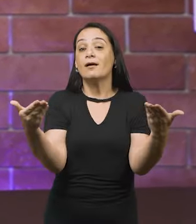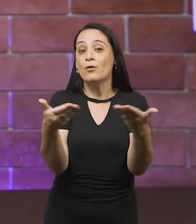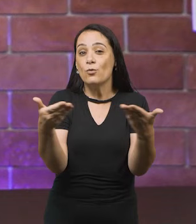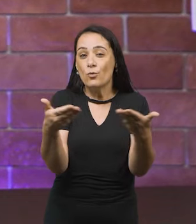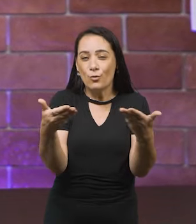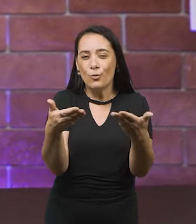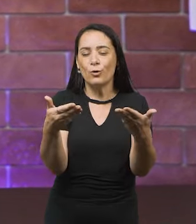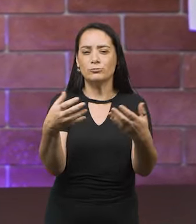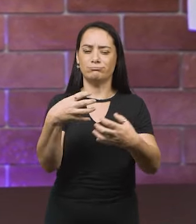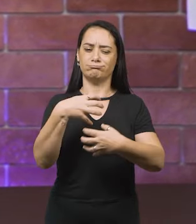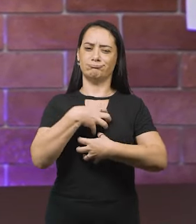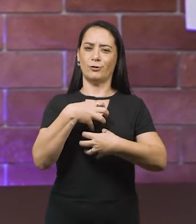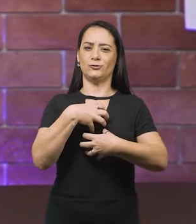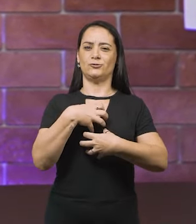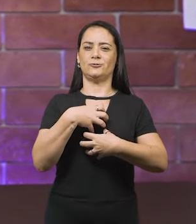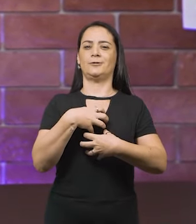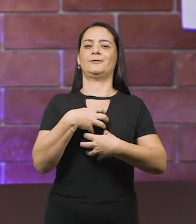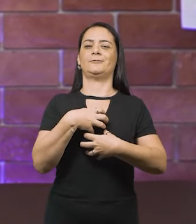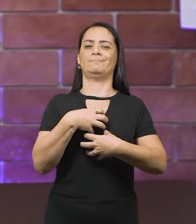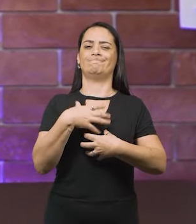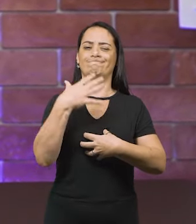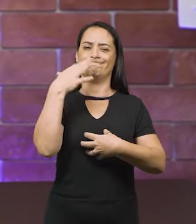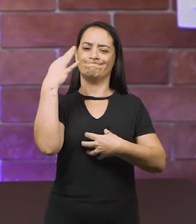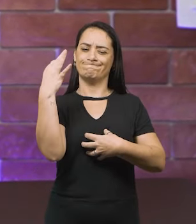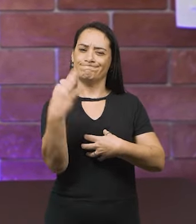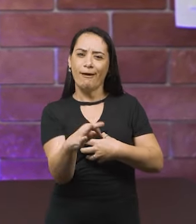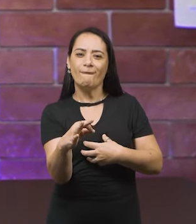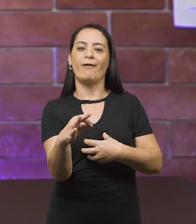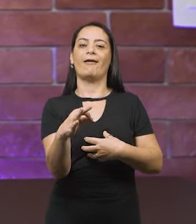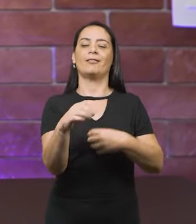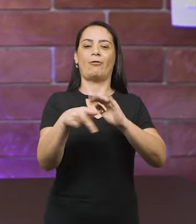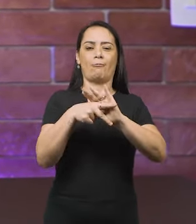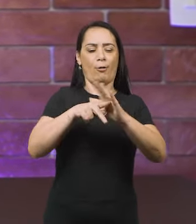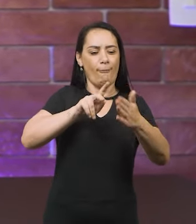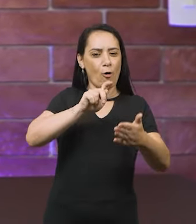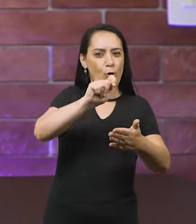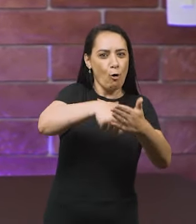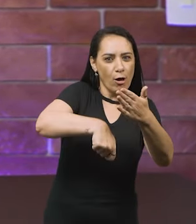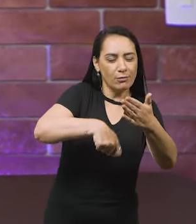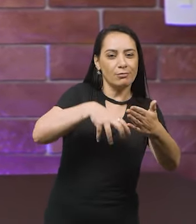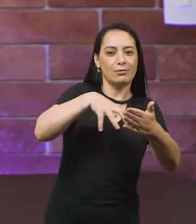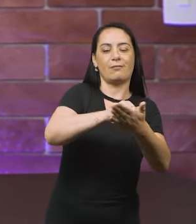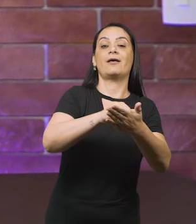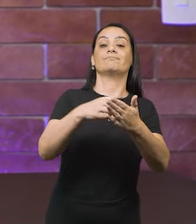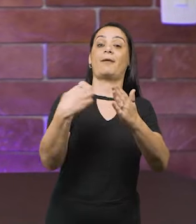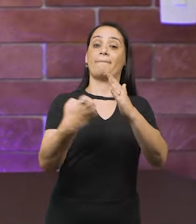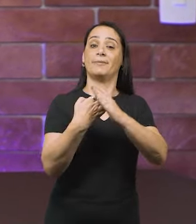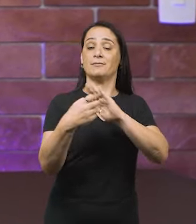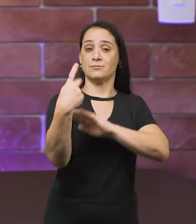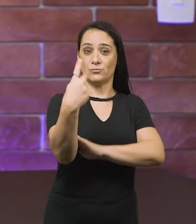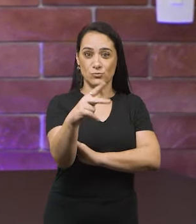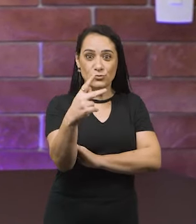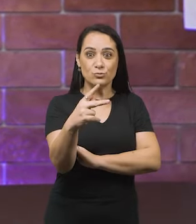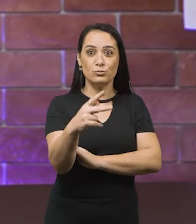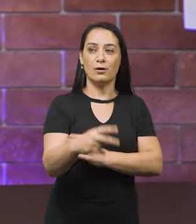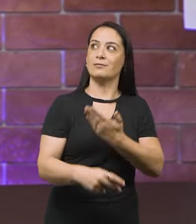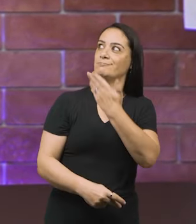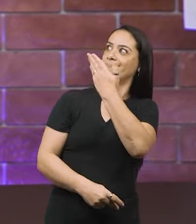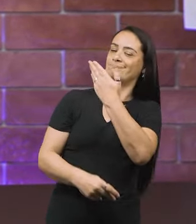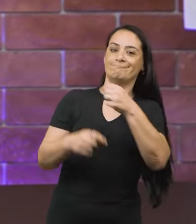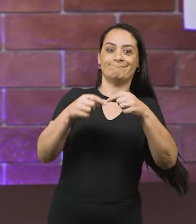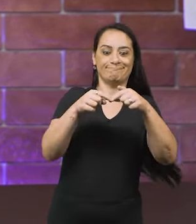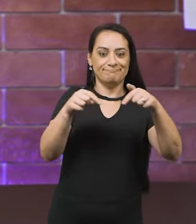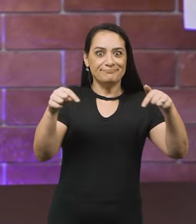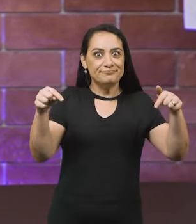eu vou te falar hoje, é a forma mais poderosa e eficiente de contratar o Creative Cloud na sua empresa.